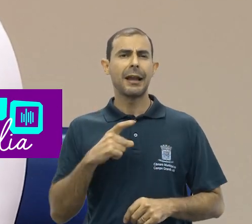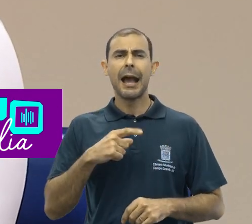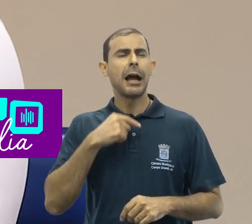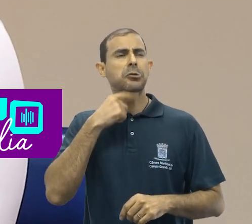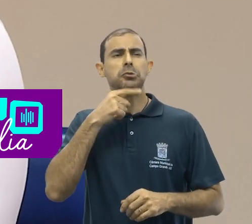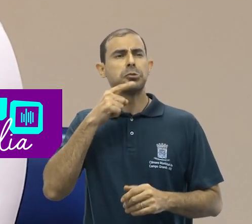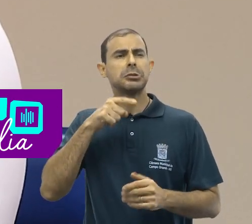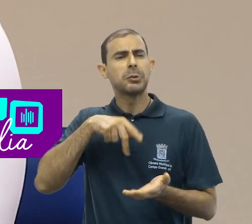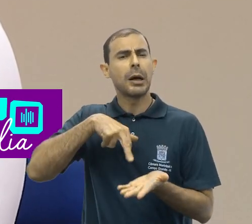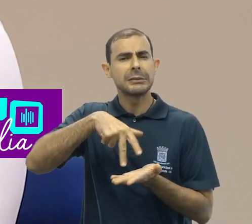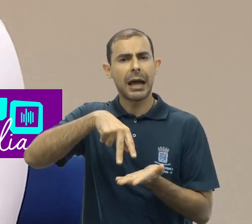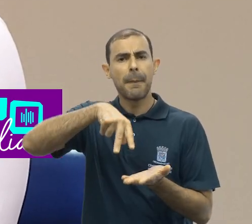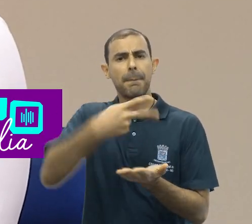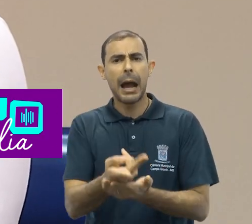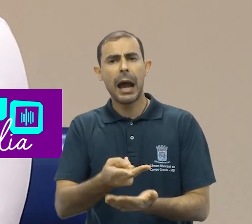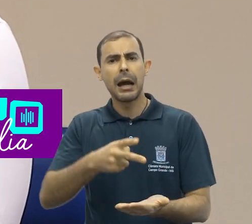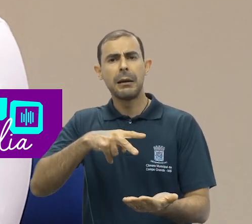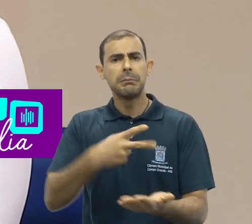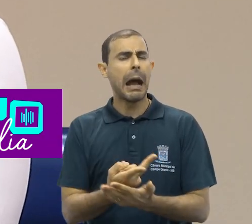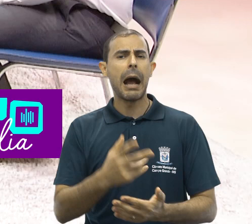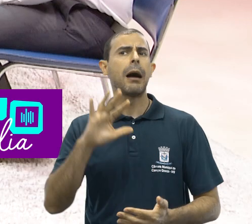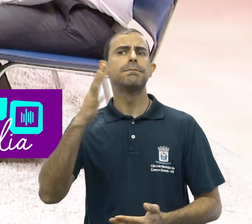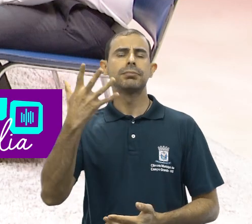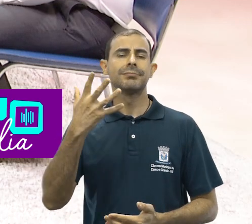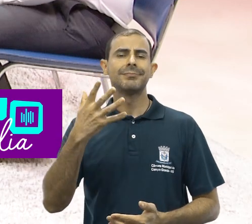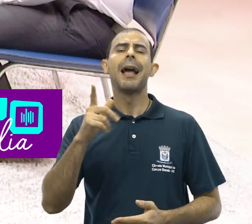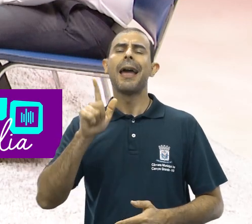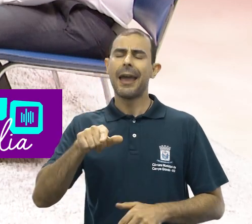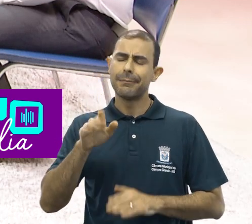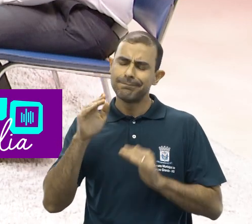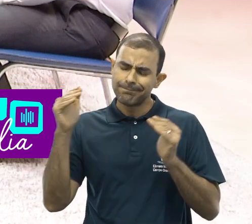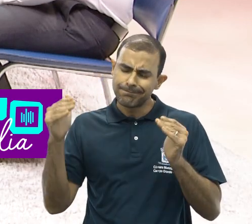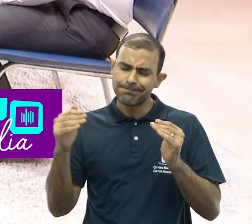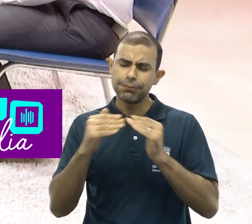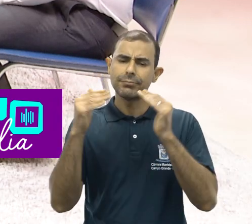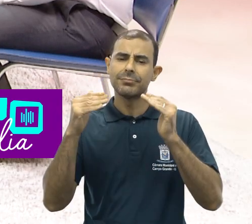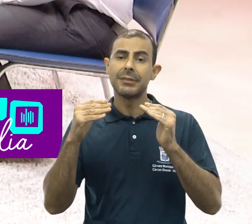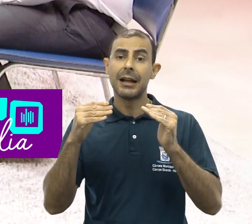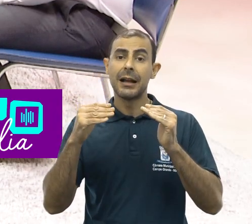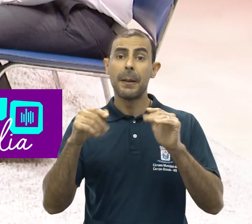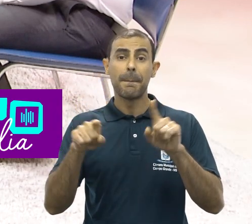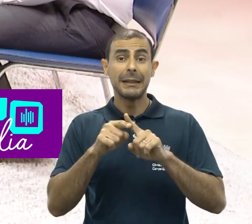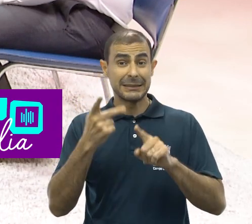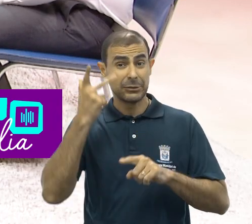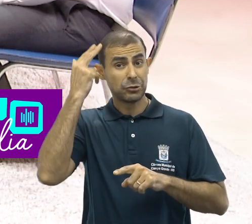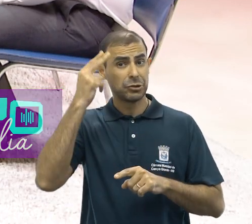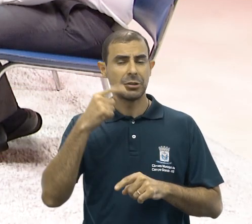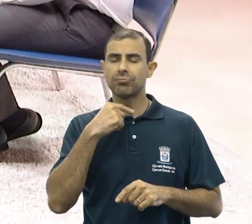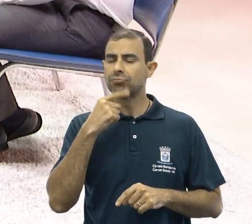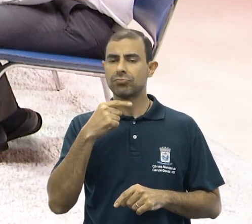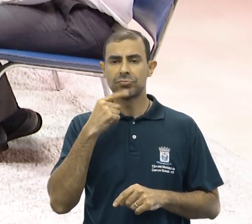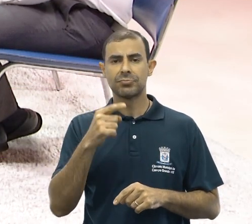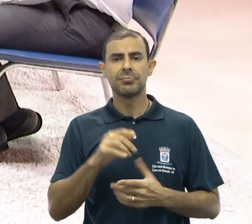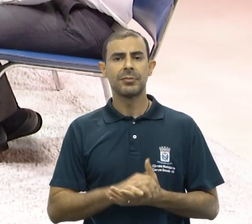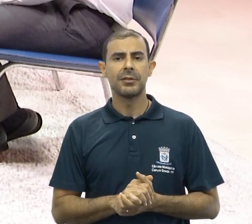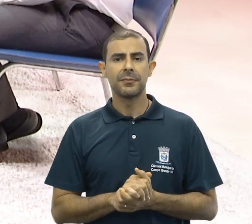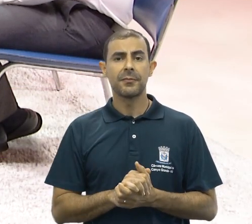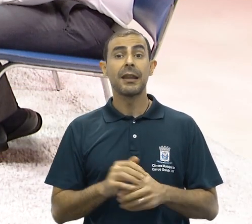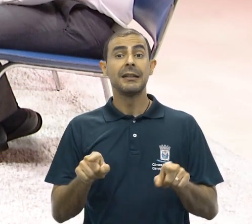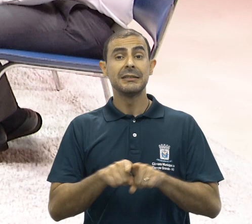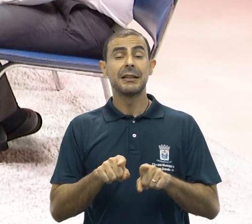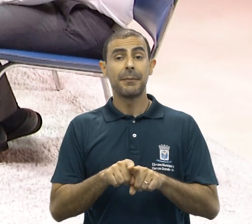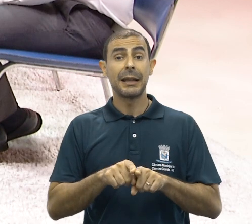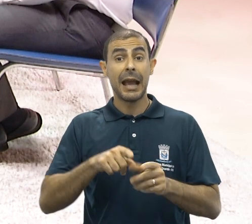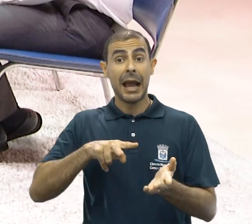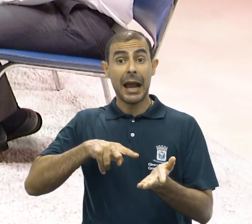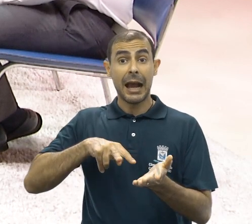instabilidade postural, estou caindo do nada. Isso é do Parkinson, isso raramente melhora com a cirurgia. O freezing da marcha, que é um